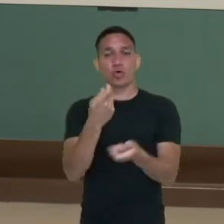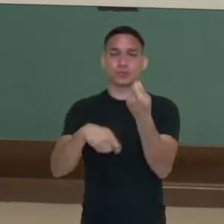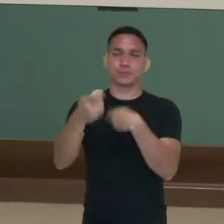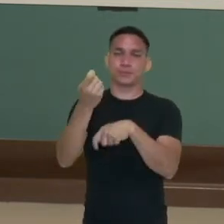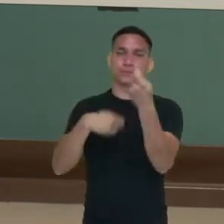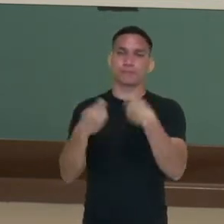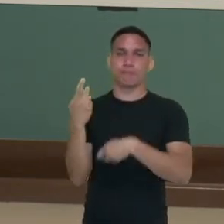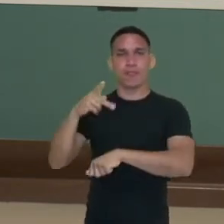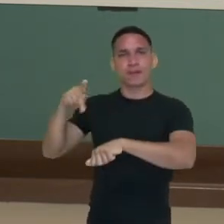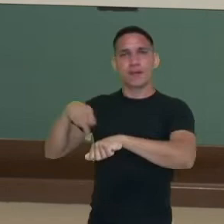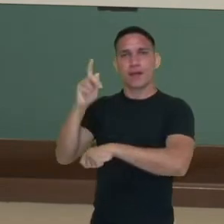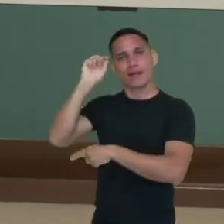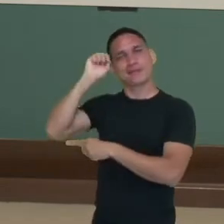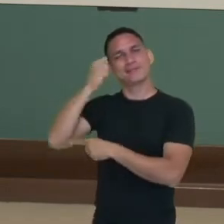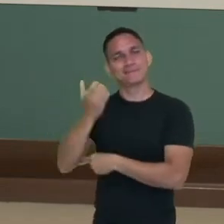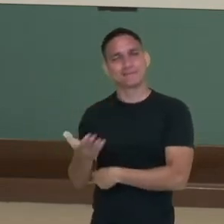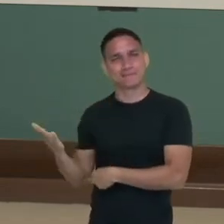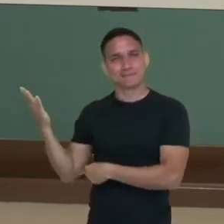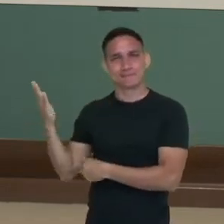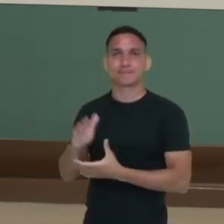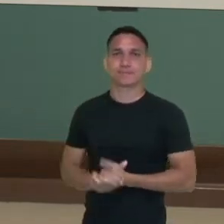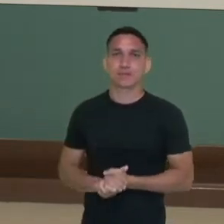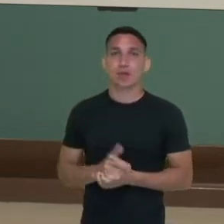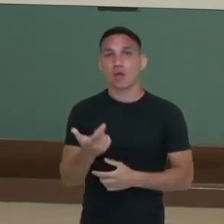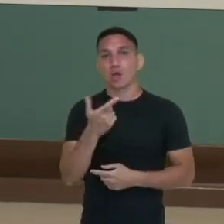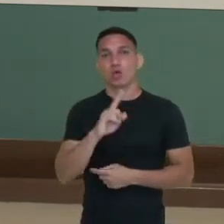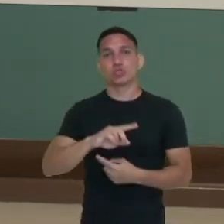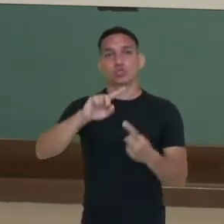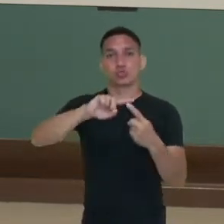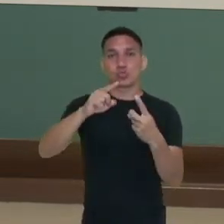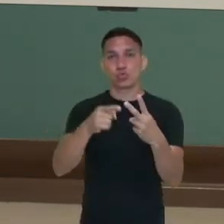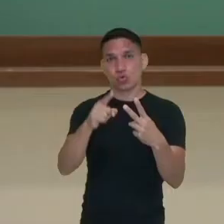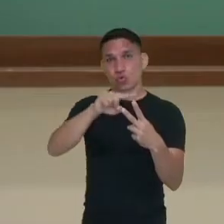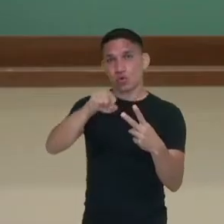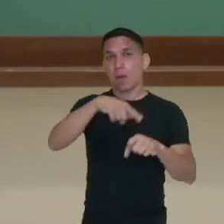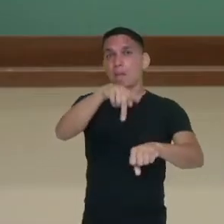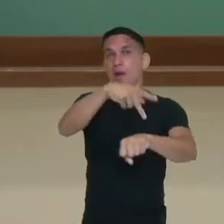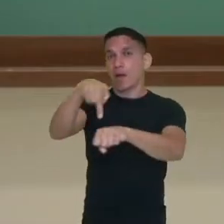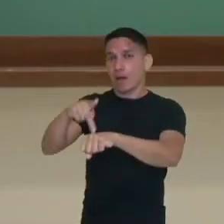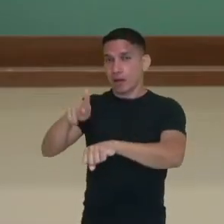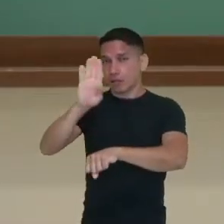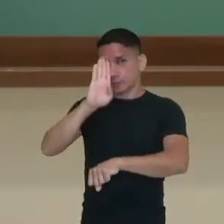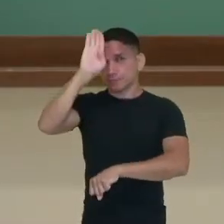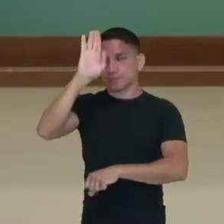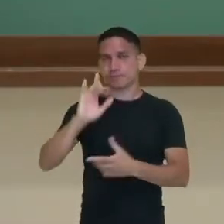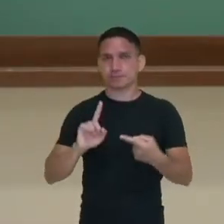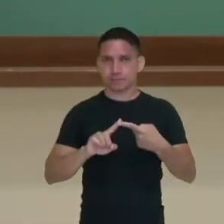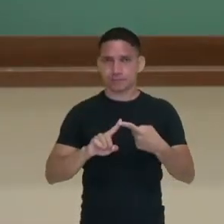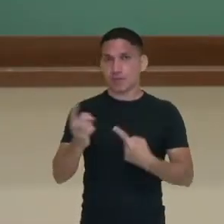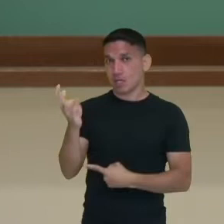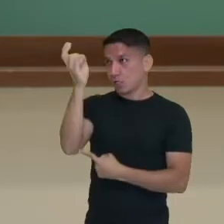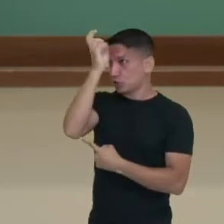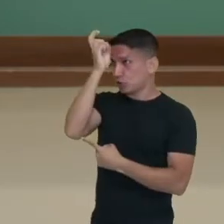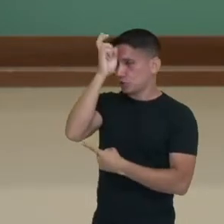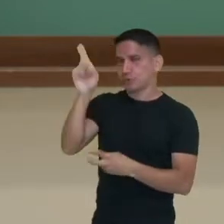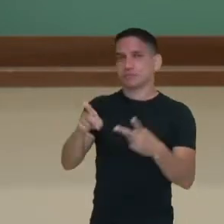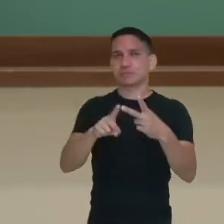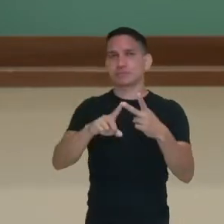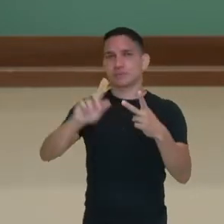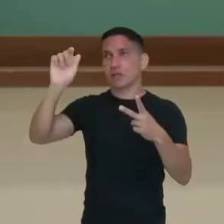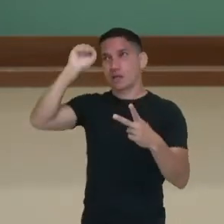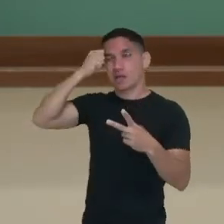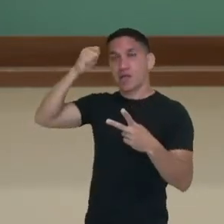países africanos. Bom, mas dois países se destacam nessa região. Então, esses dois países são o Egito e a África do Sul,